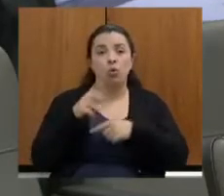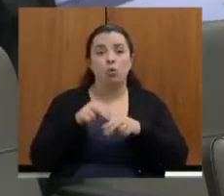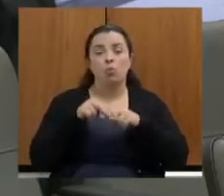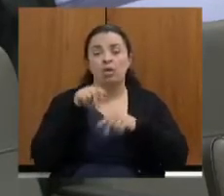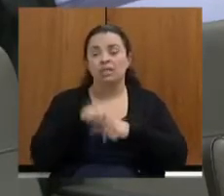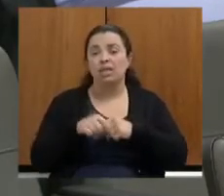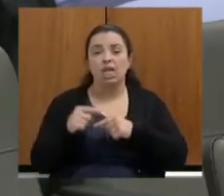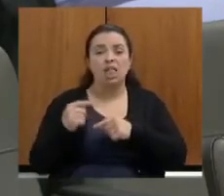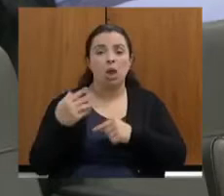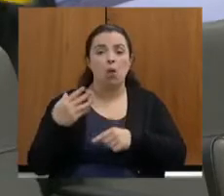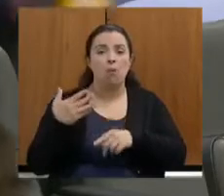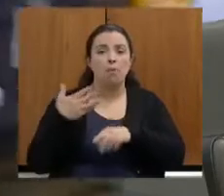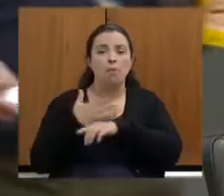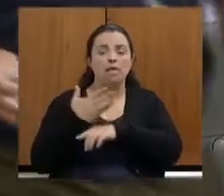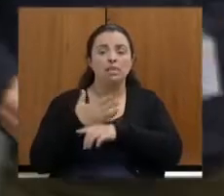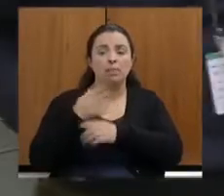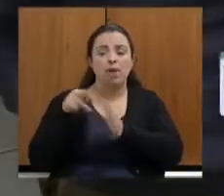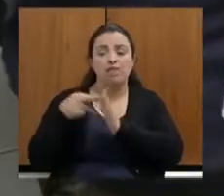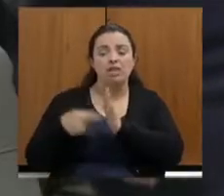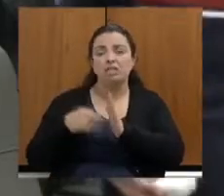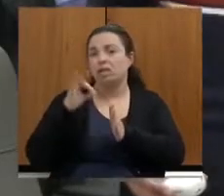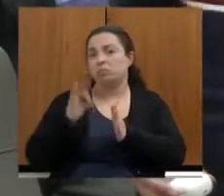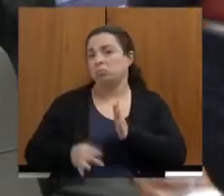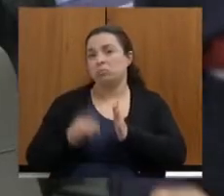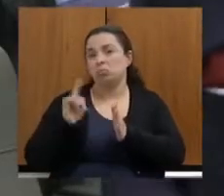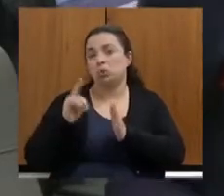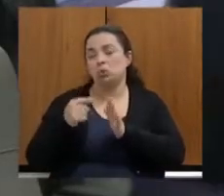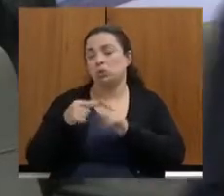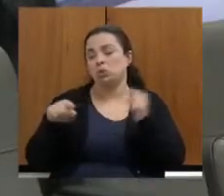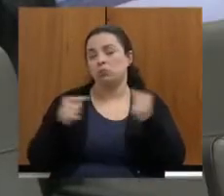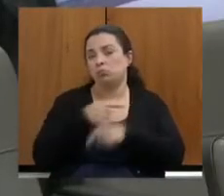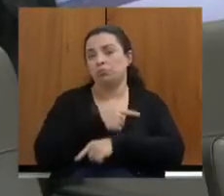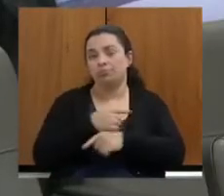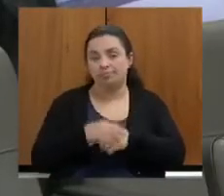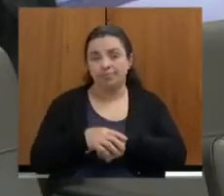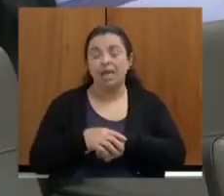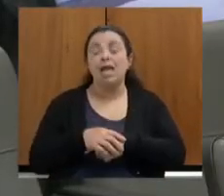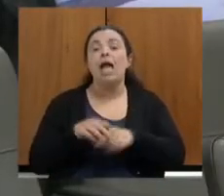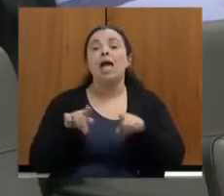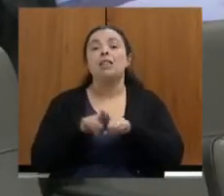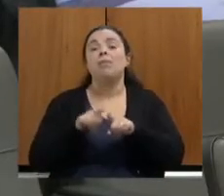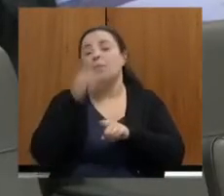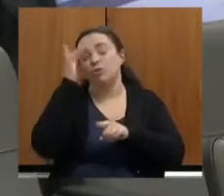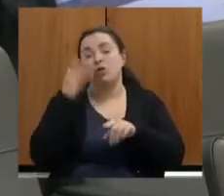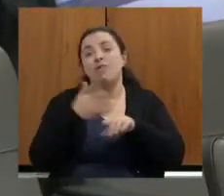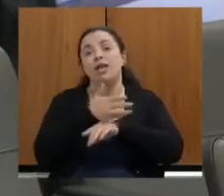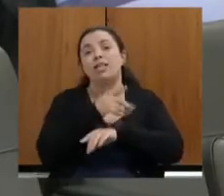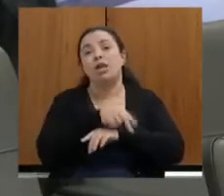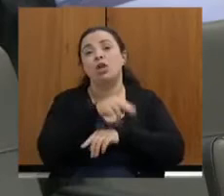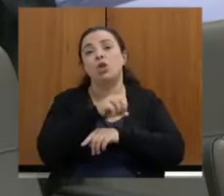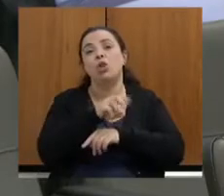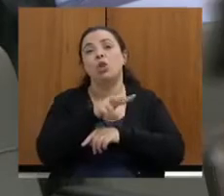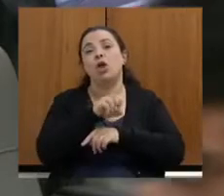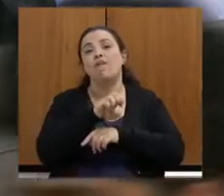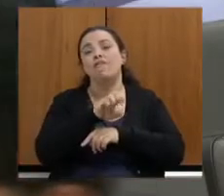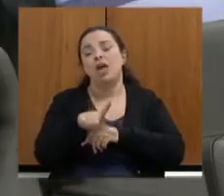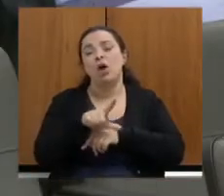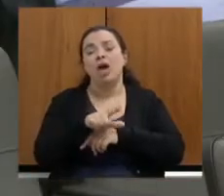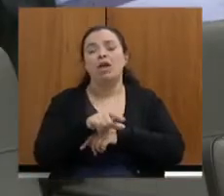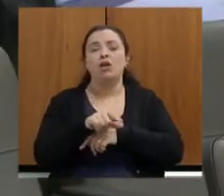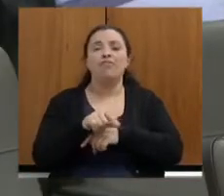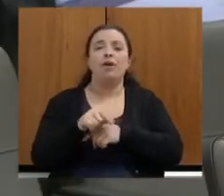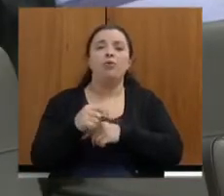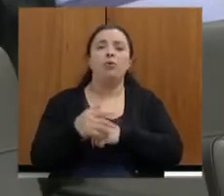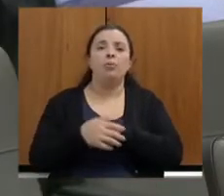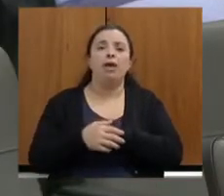e a pessoa foi agora né Entrar com novel e também disse que não têm documentação dela e não entra então onde